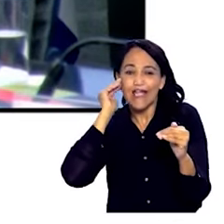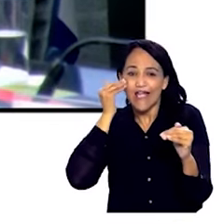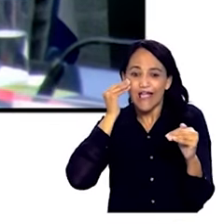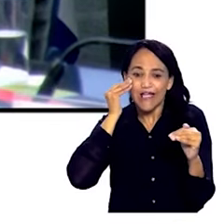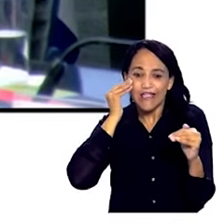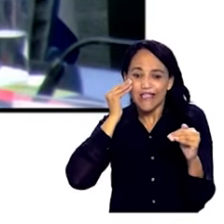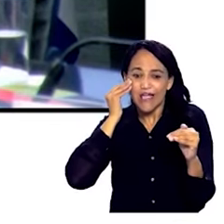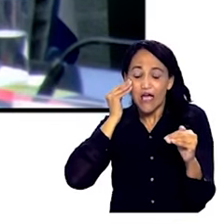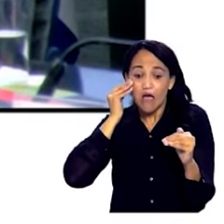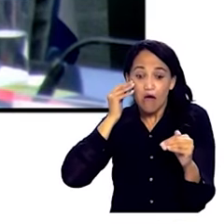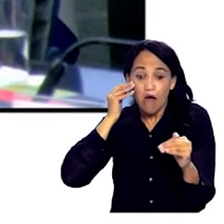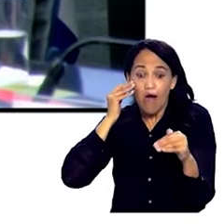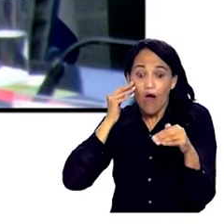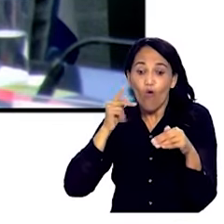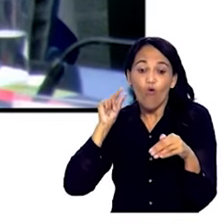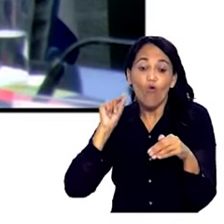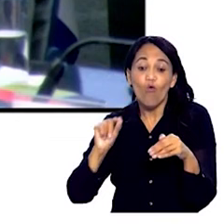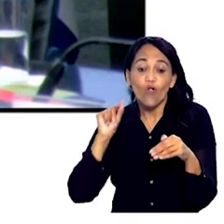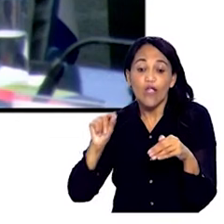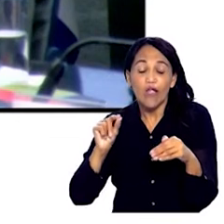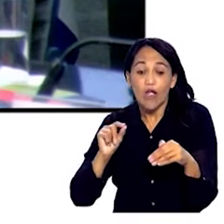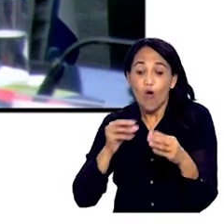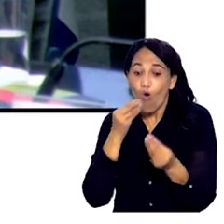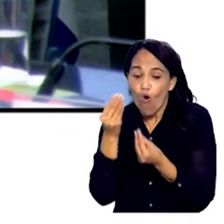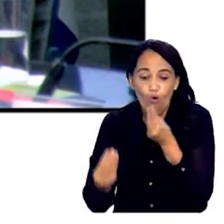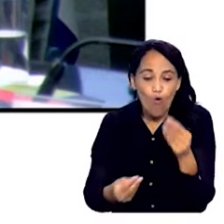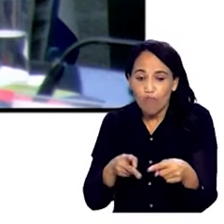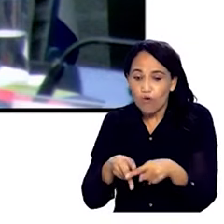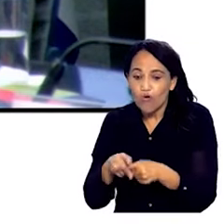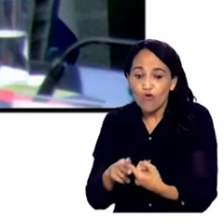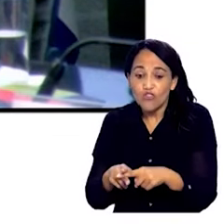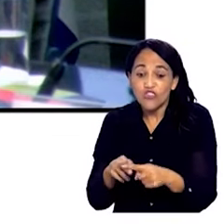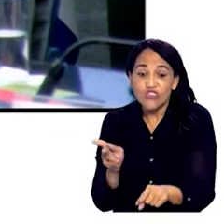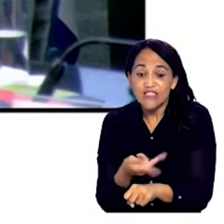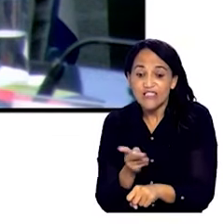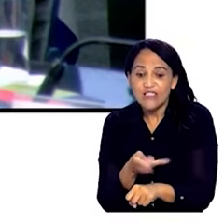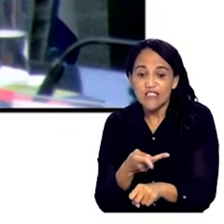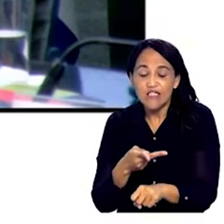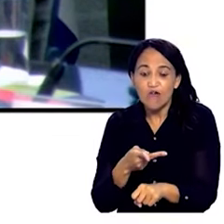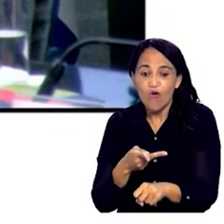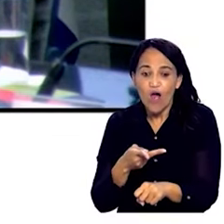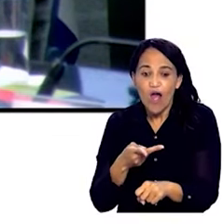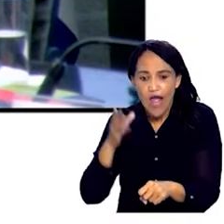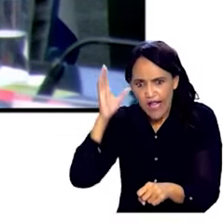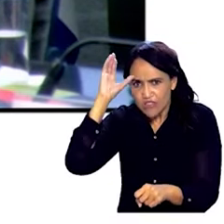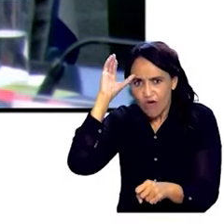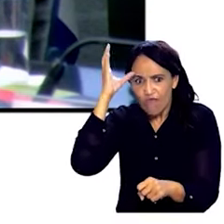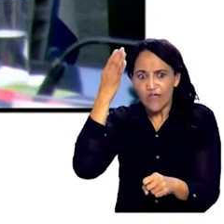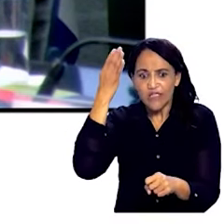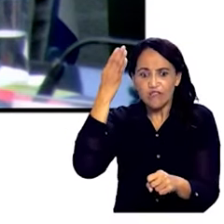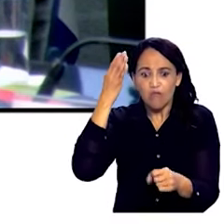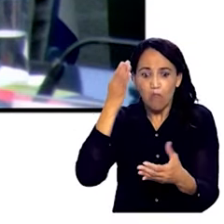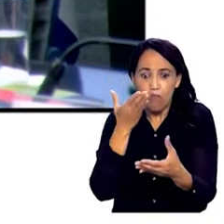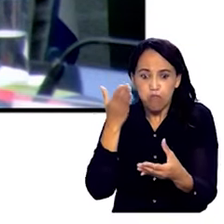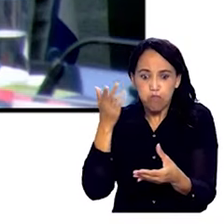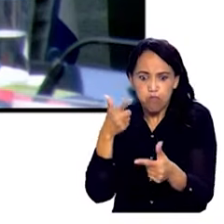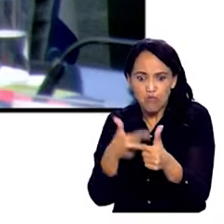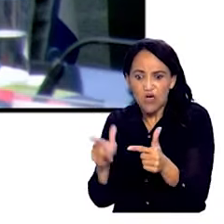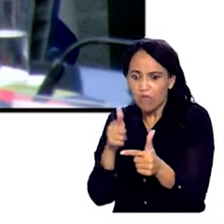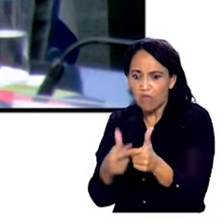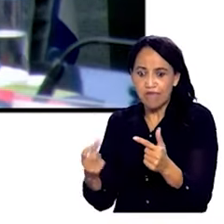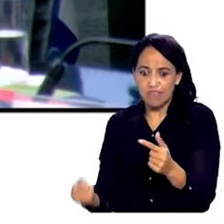e uniformidade dando apenas soluções individuais é um grande número de casos